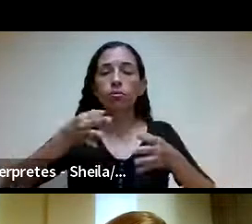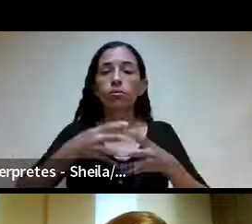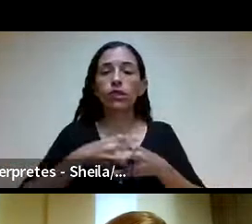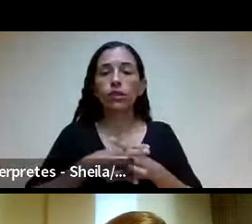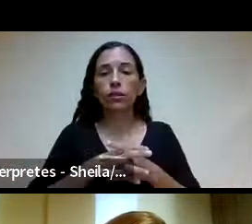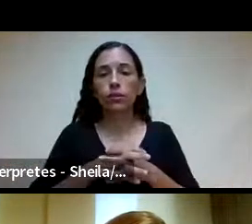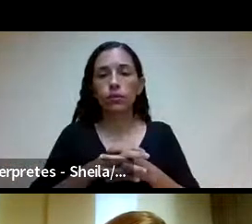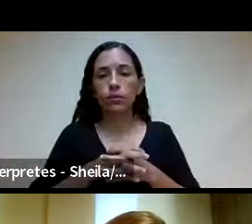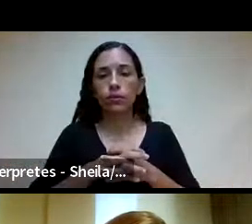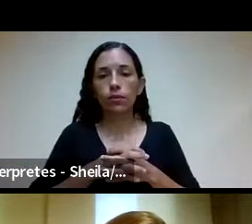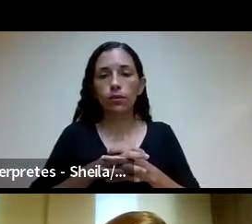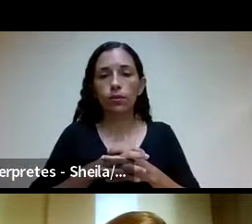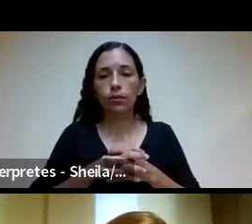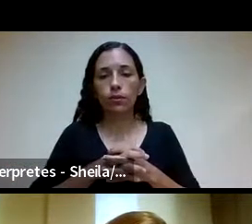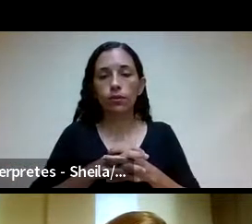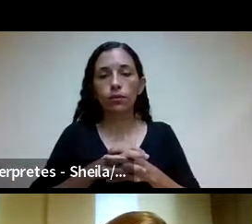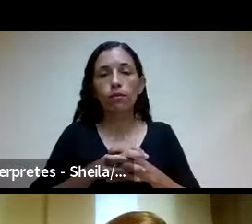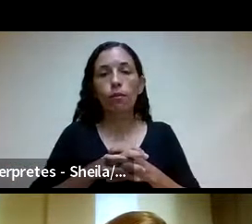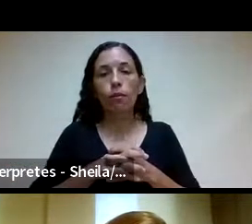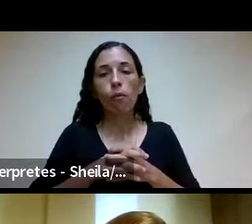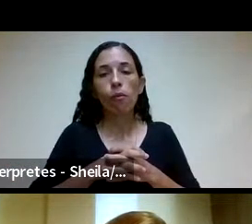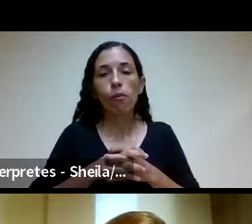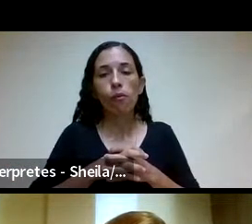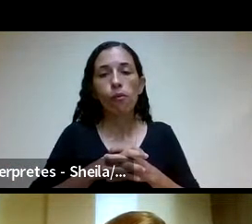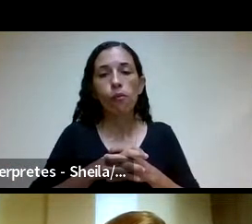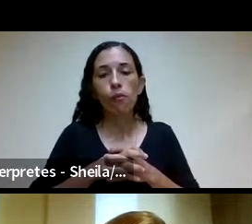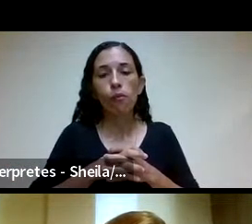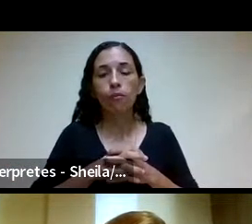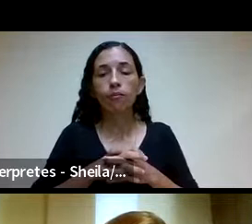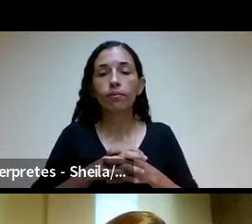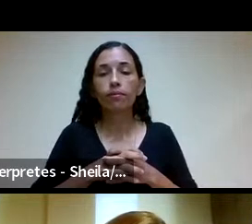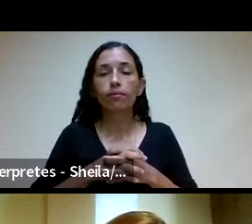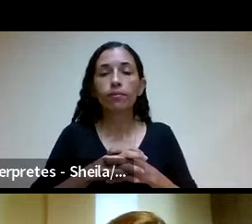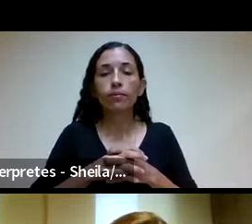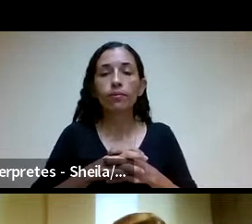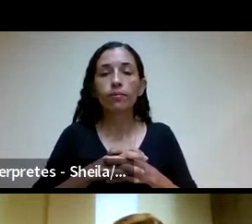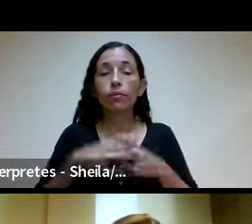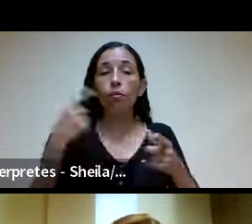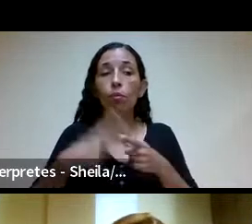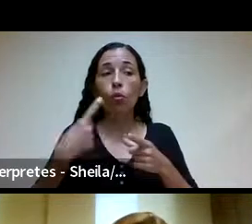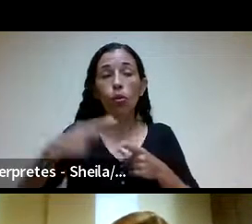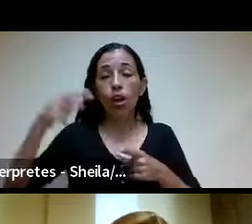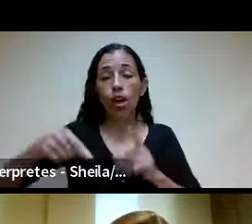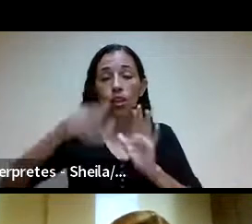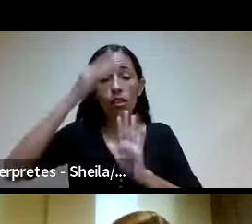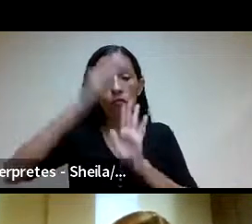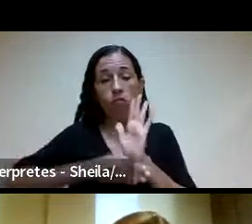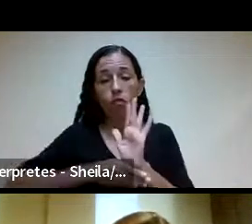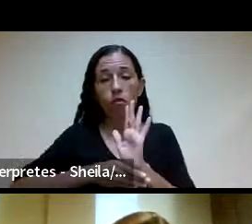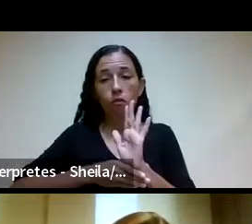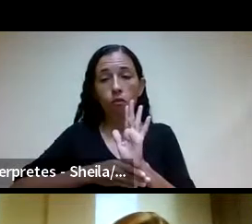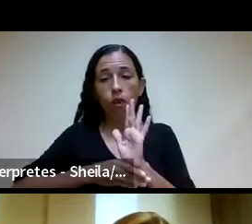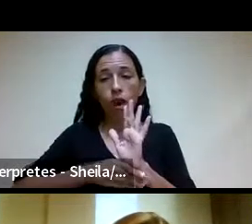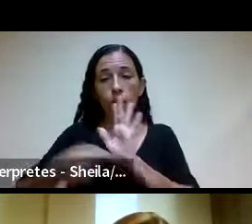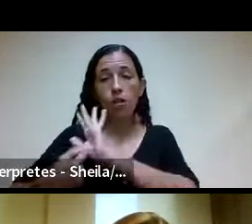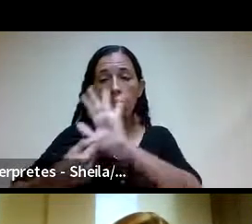do direito de produção de provas das partes processuais, já que é uma prova relevante. Nós não estamos falando de qualquer coisa.